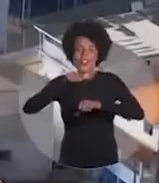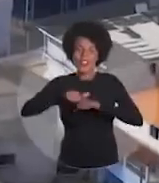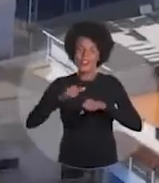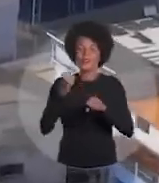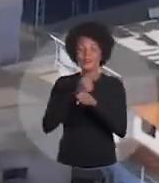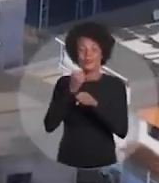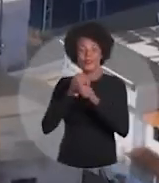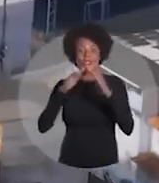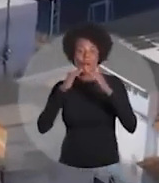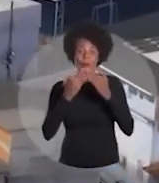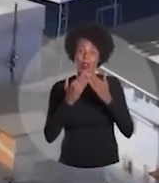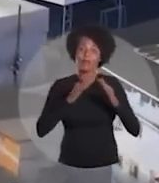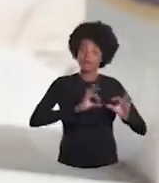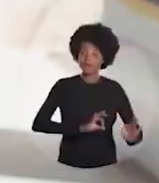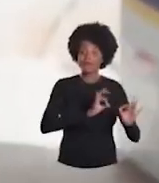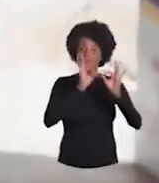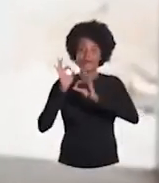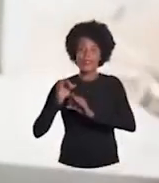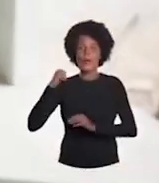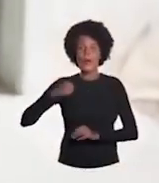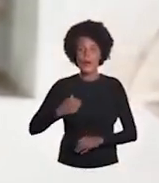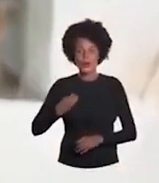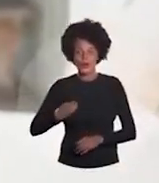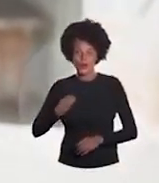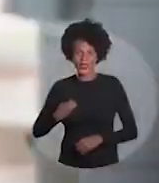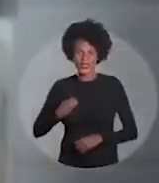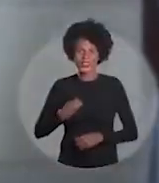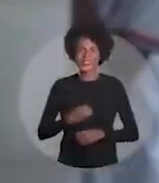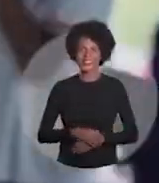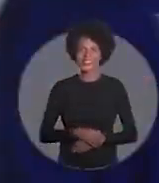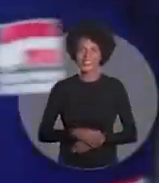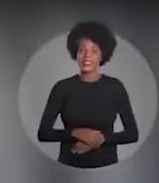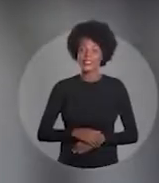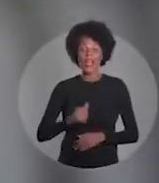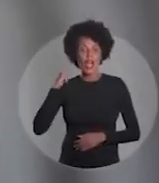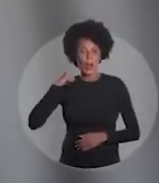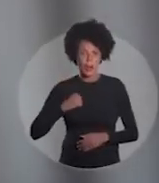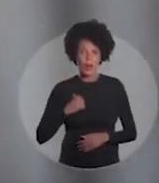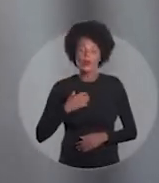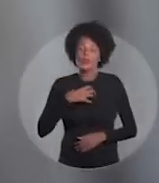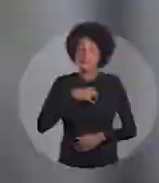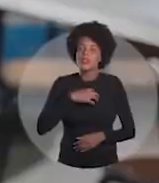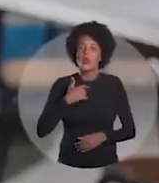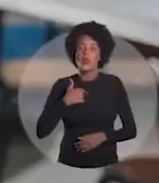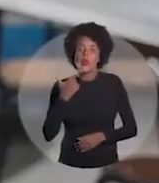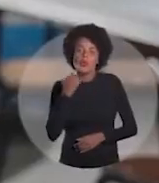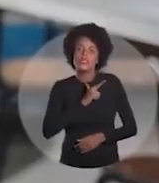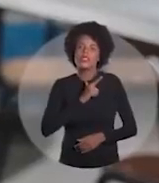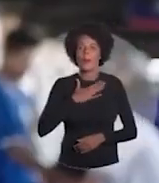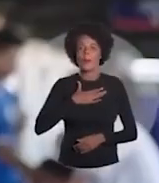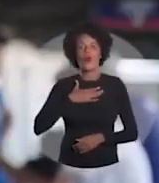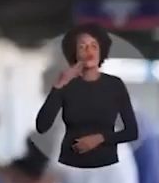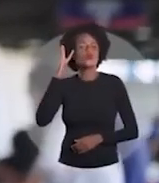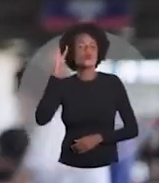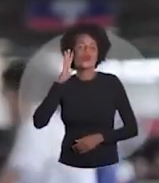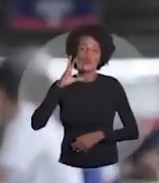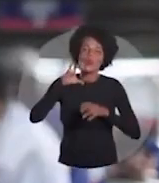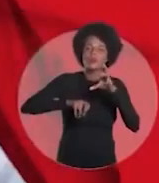as escolas em tempo integral e o Bolsa Presença. Com essa bolsa é uma forma de eu chegar mais perto do sonho.